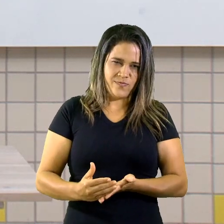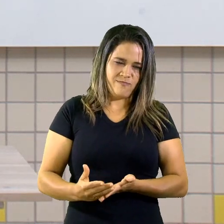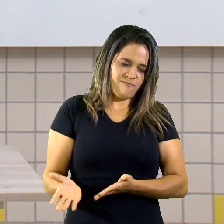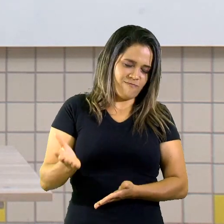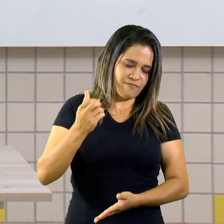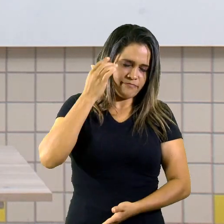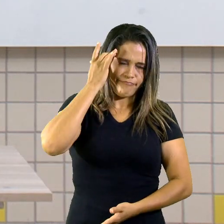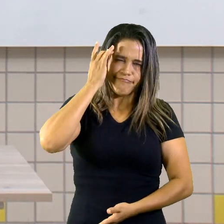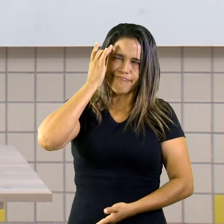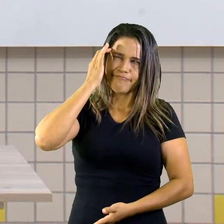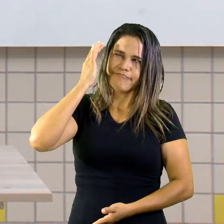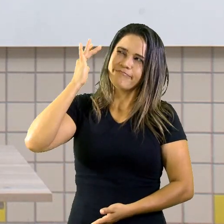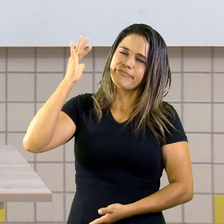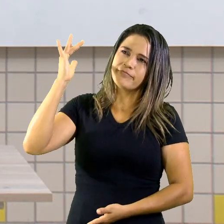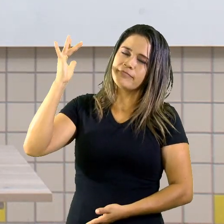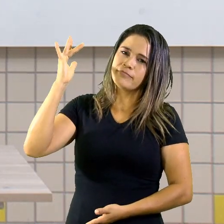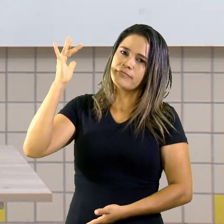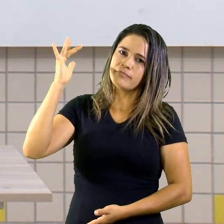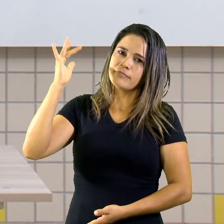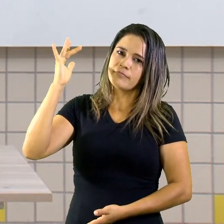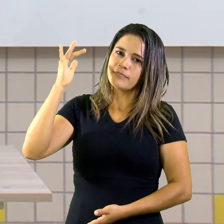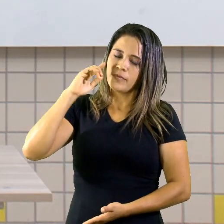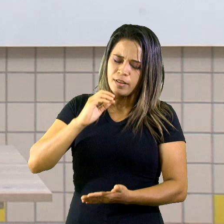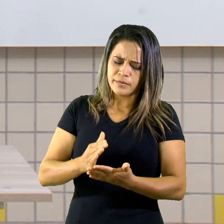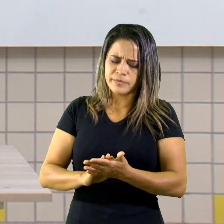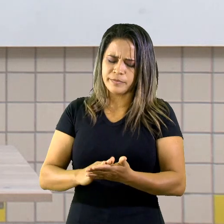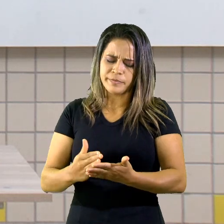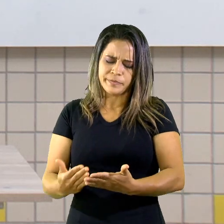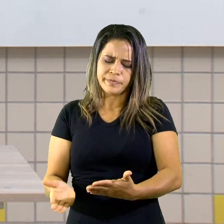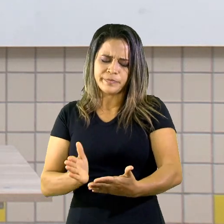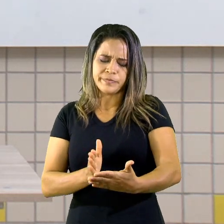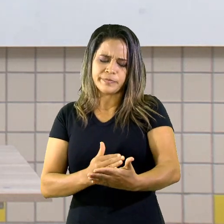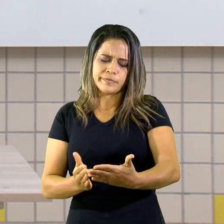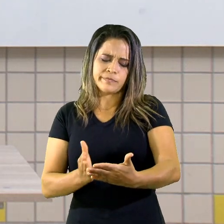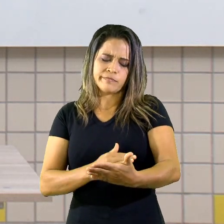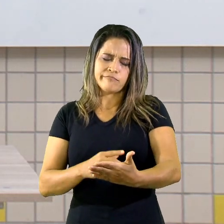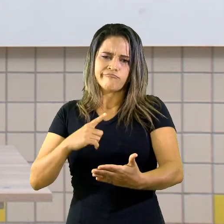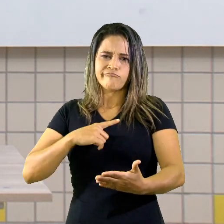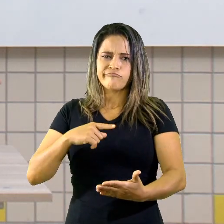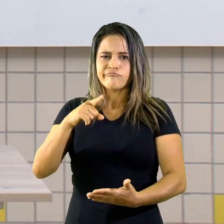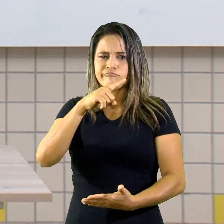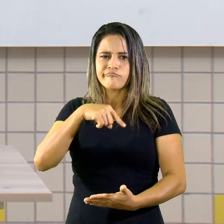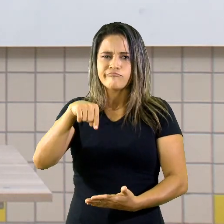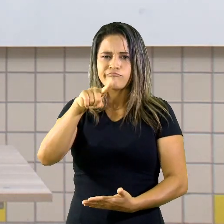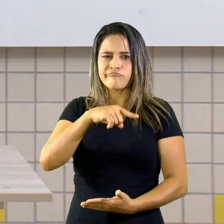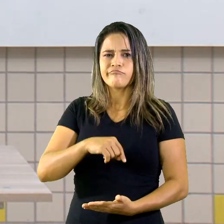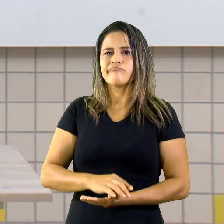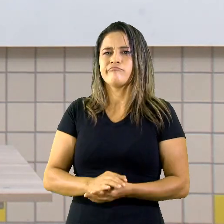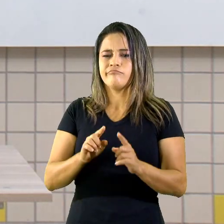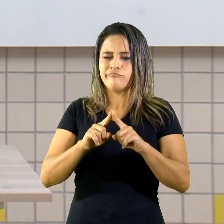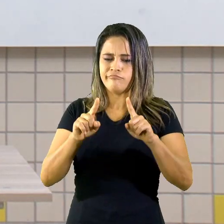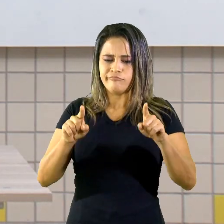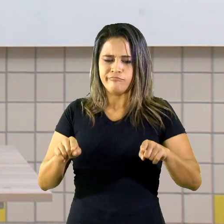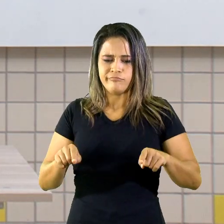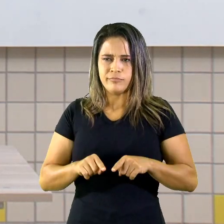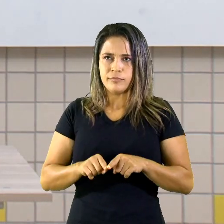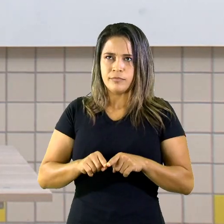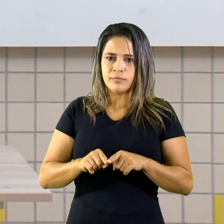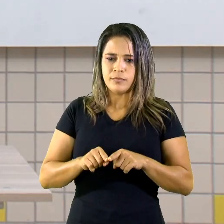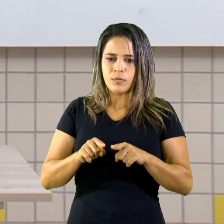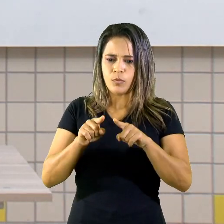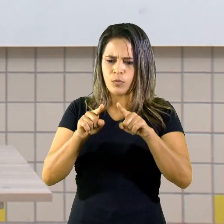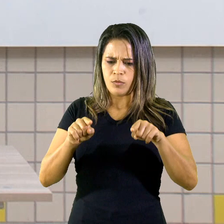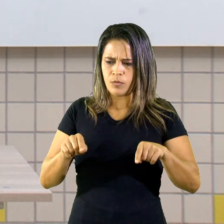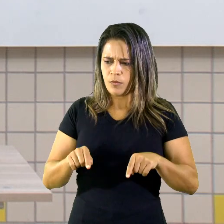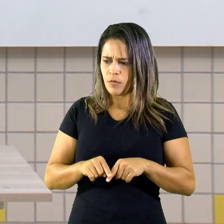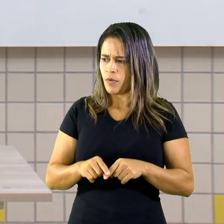comigo. De onde quando a gente abre o livro, está lá as figuras, está lá o círculo, está lá o retângulo, está lá o quadrado. Mas de onde é que essas figuras